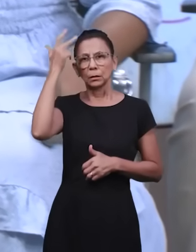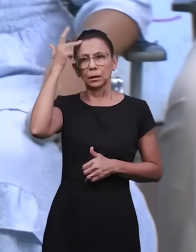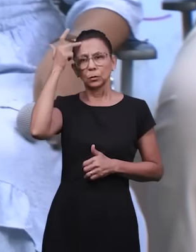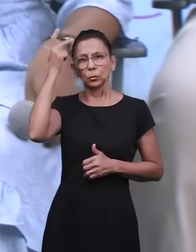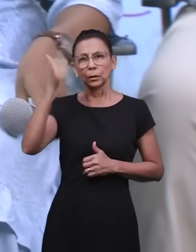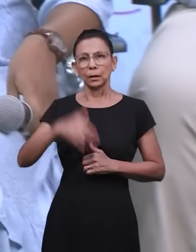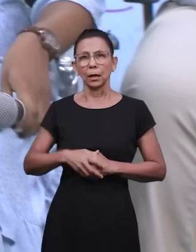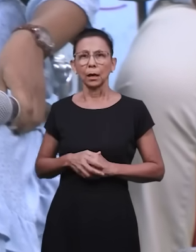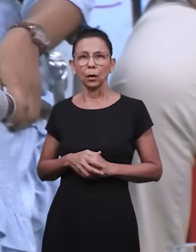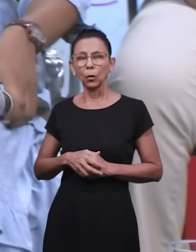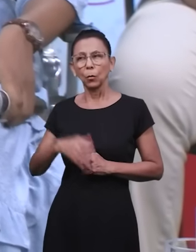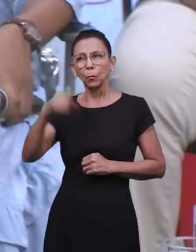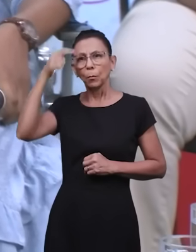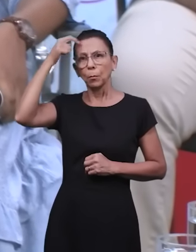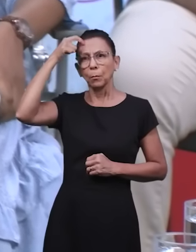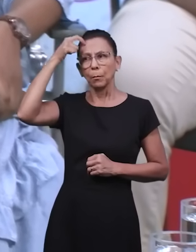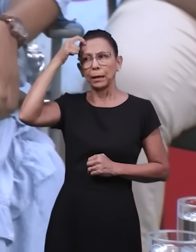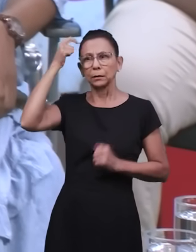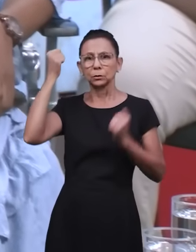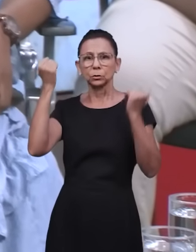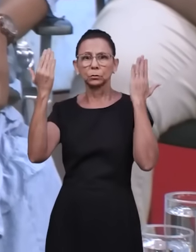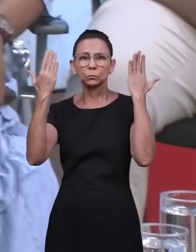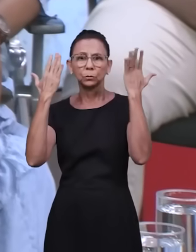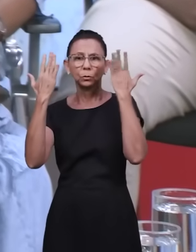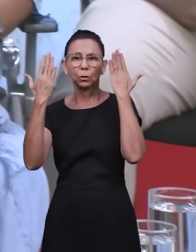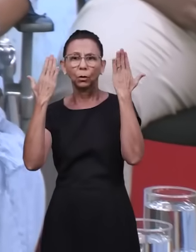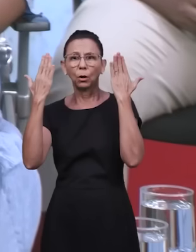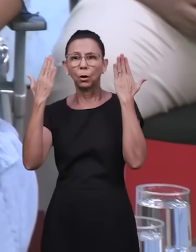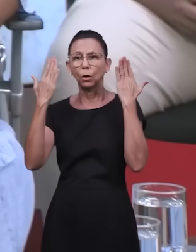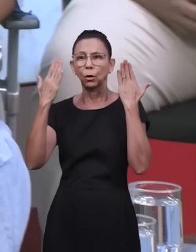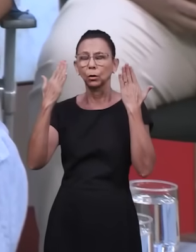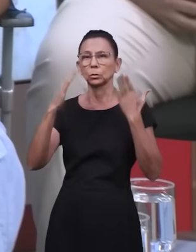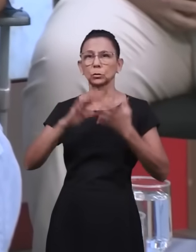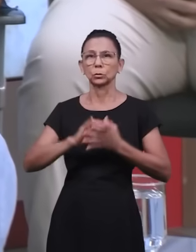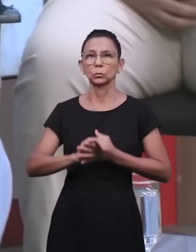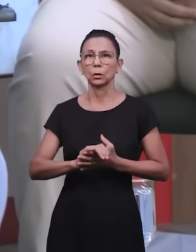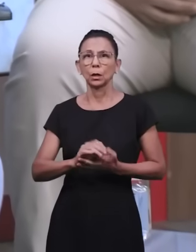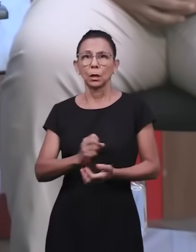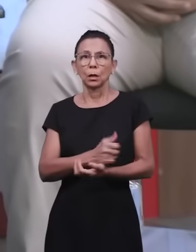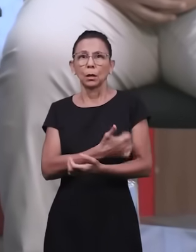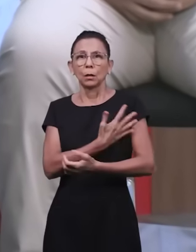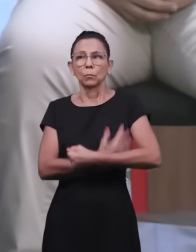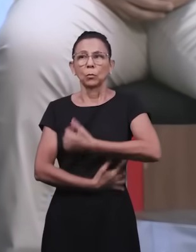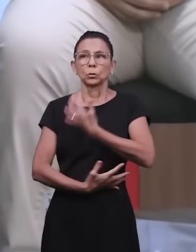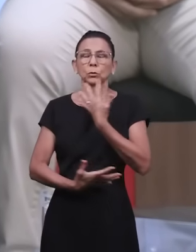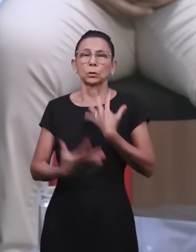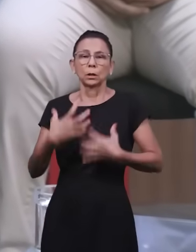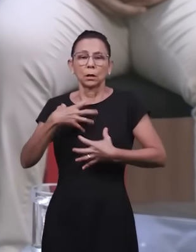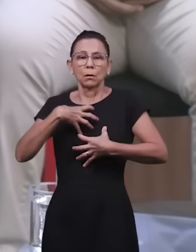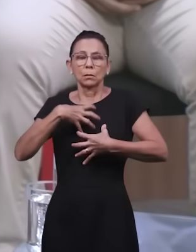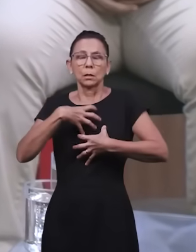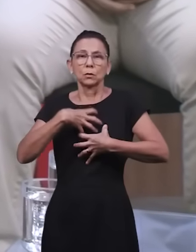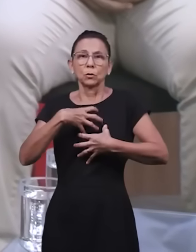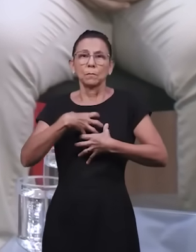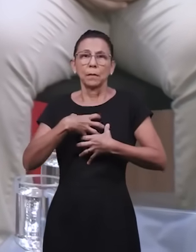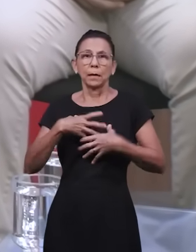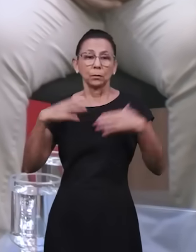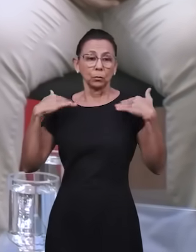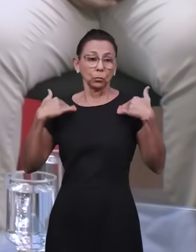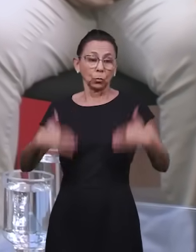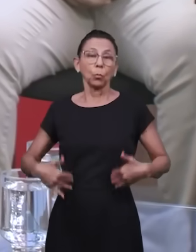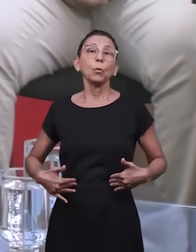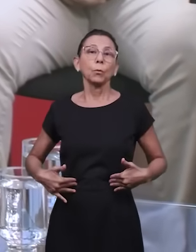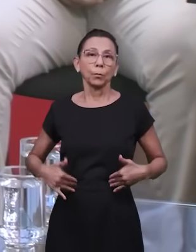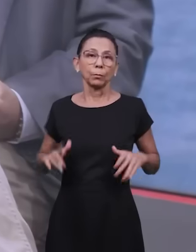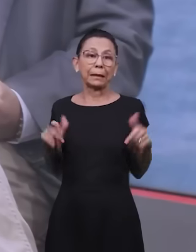e aí quando eu falo do organismo, do ponto de vista mental, psicológico, emocional e até físico, que acaba havendo um reflexo físico